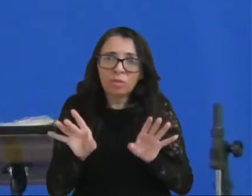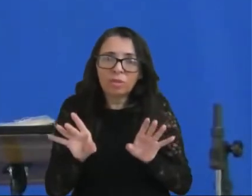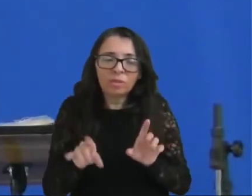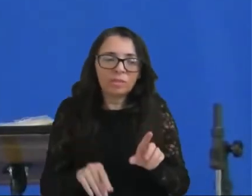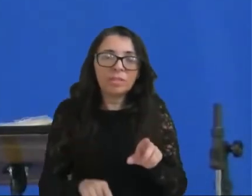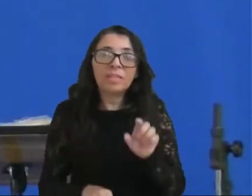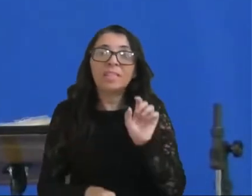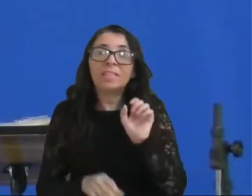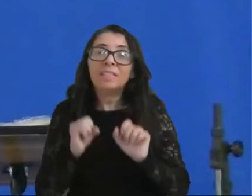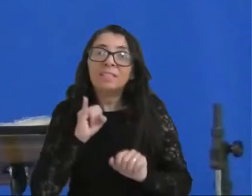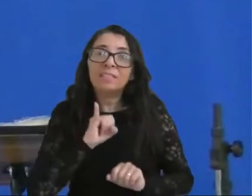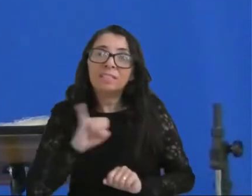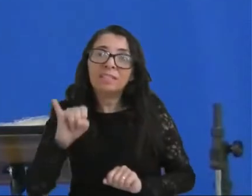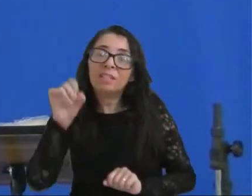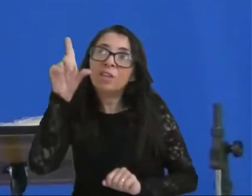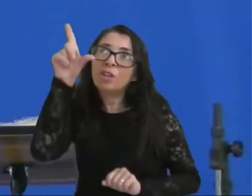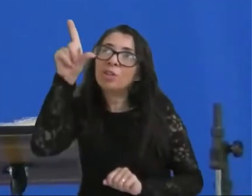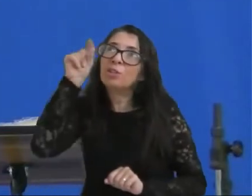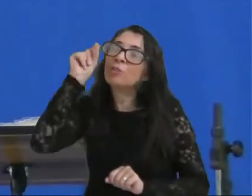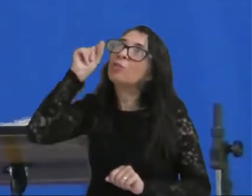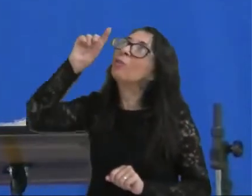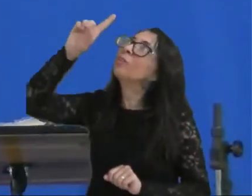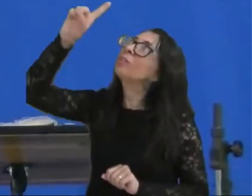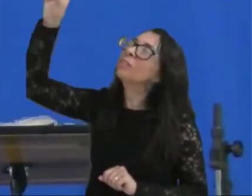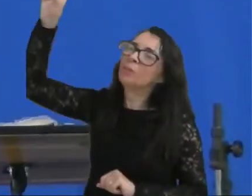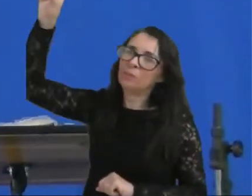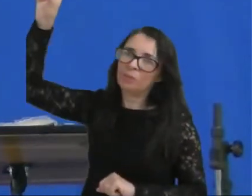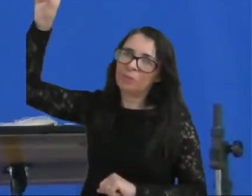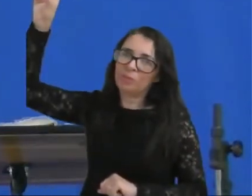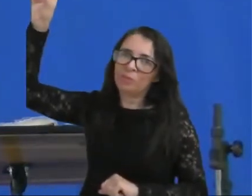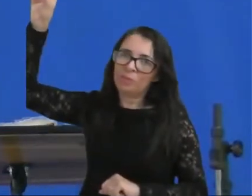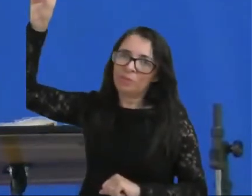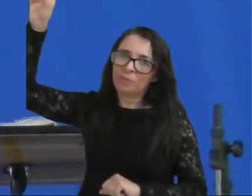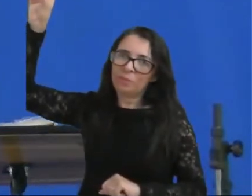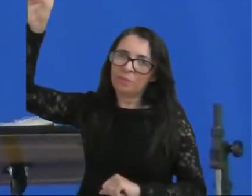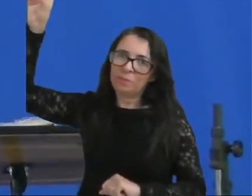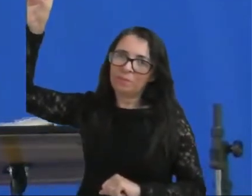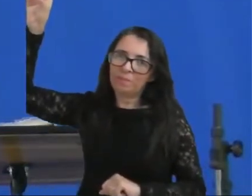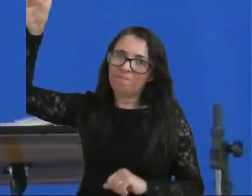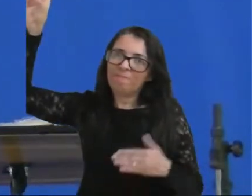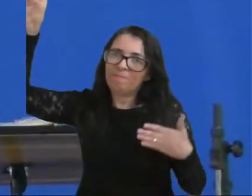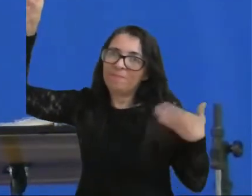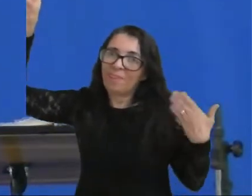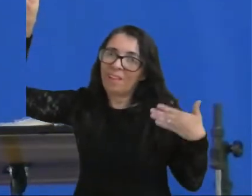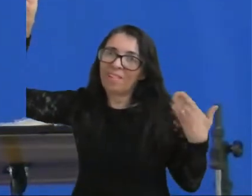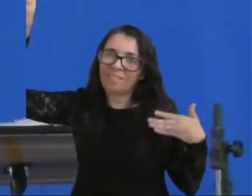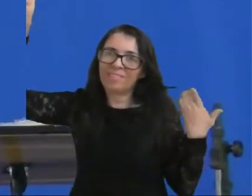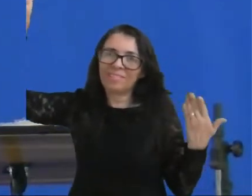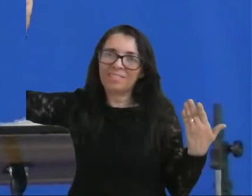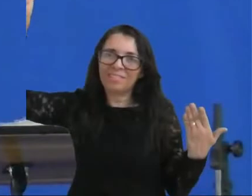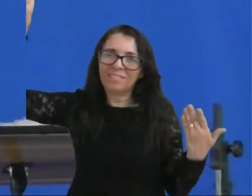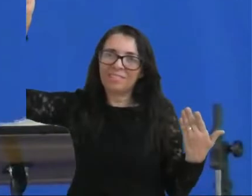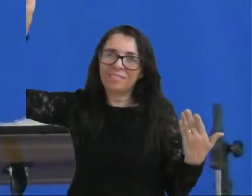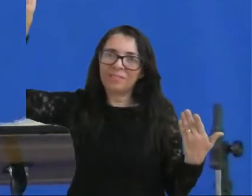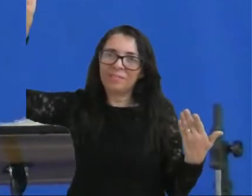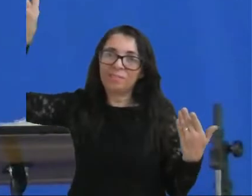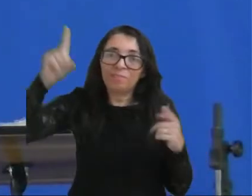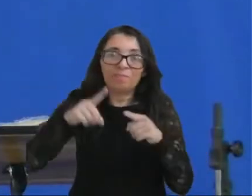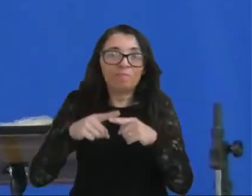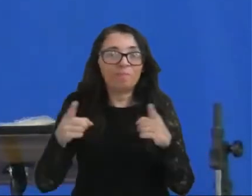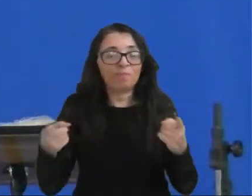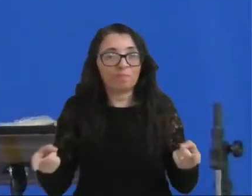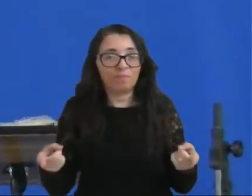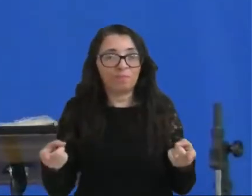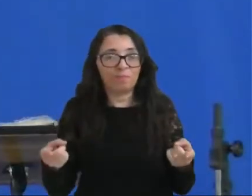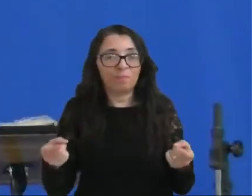Promessa de Deus para a sua vida. Se você que manteve fiel, você que passou por toda essa situação, por todas essas